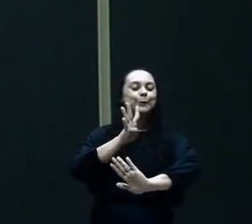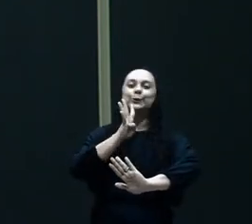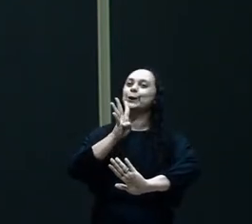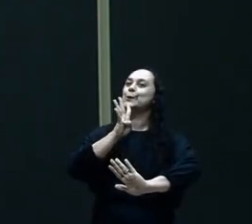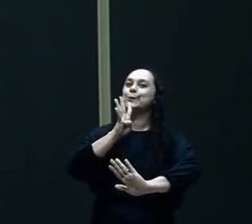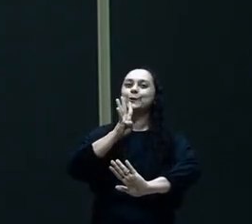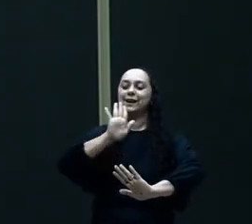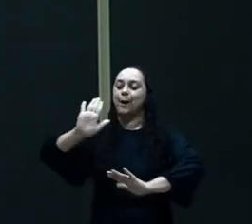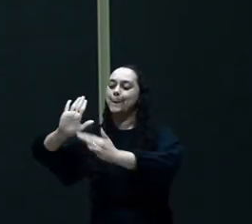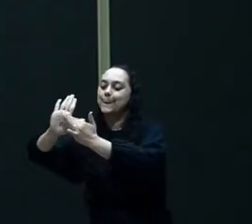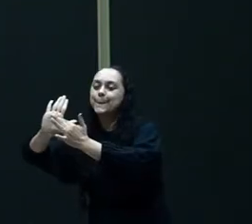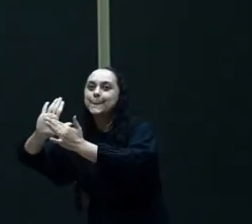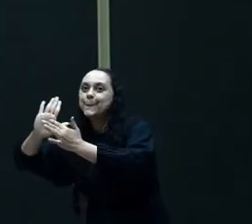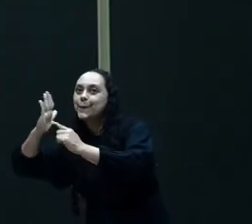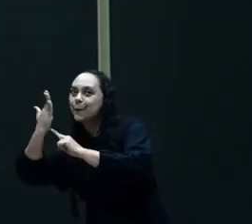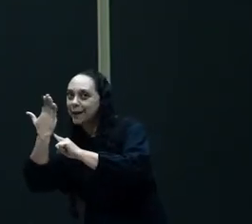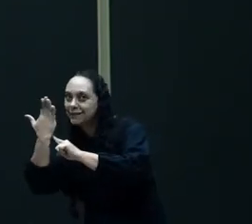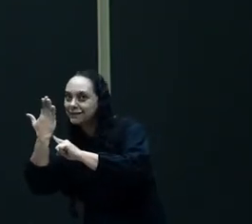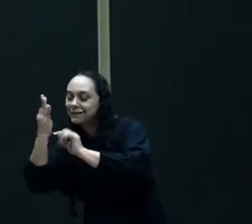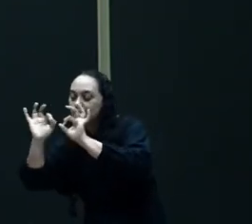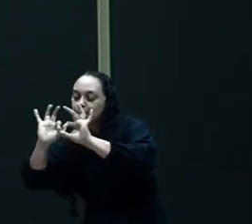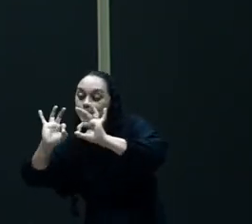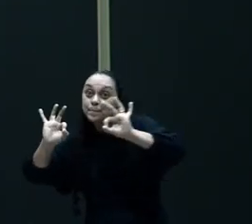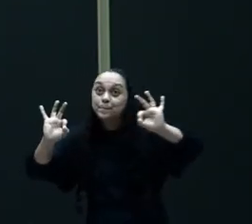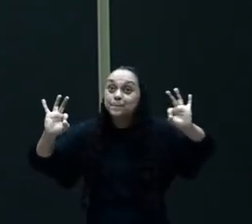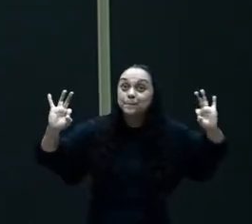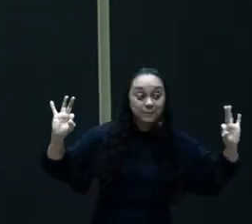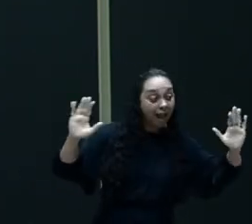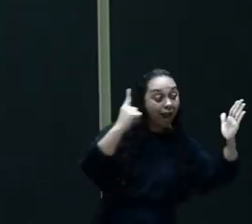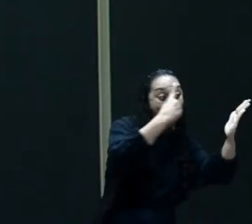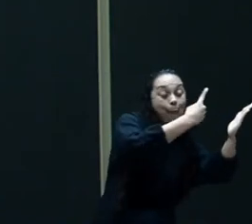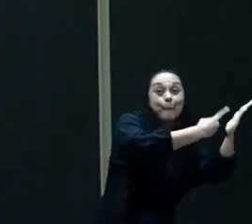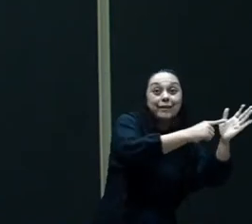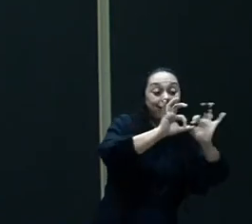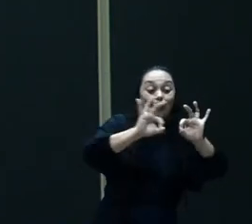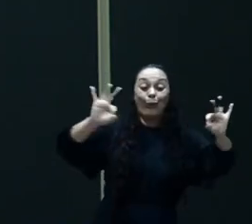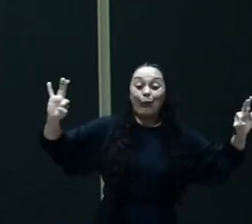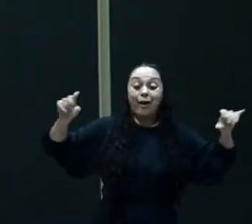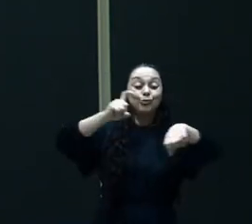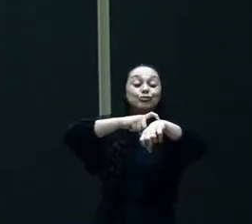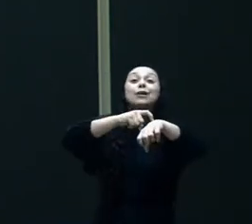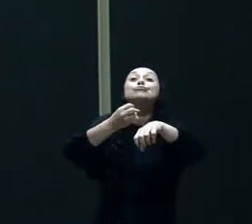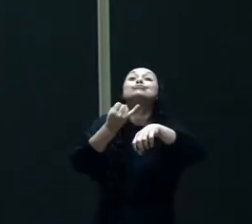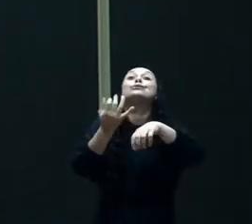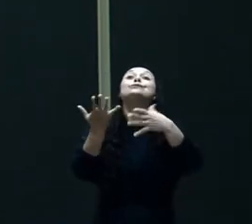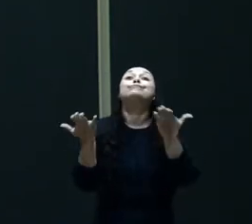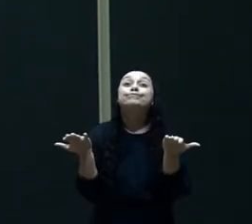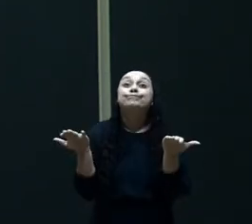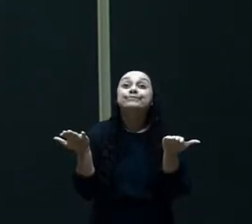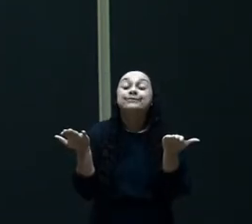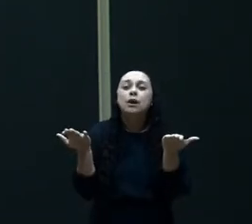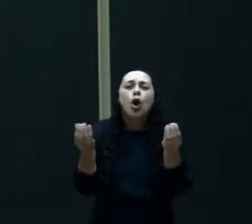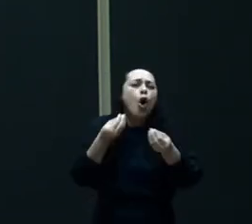cumprimento dela Paulo não sabia quanto tempo levaria isso Paulo não sabia a